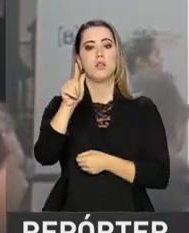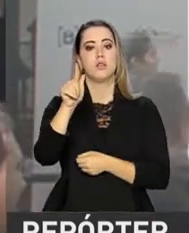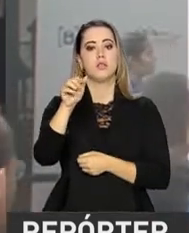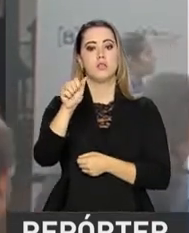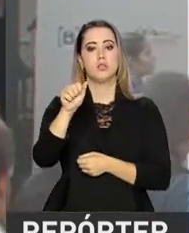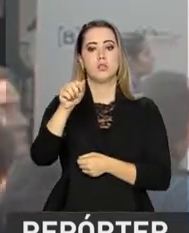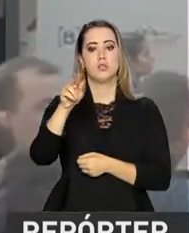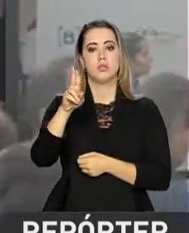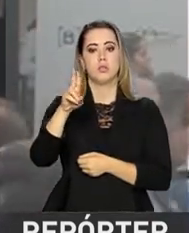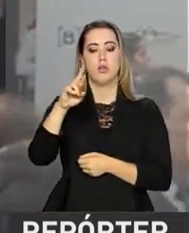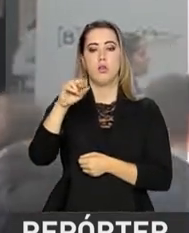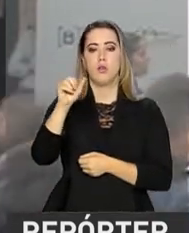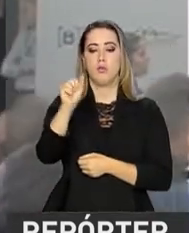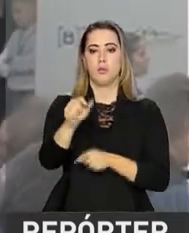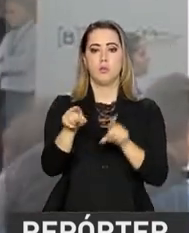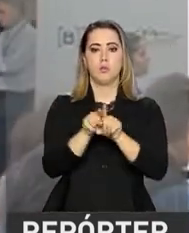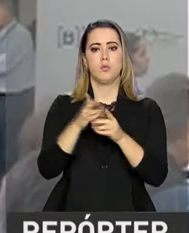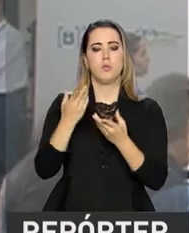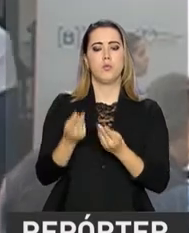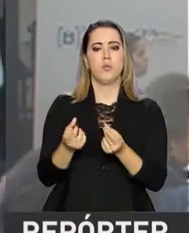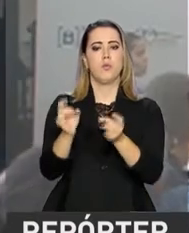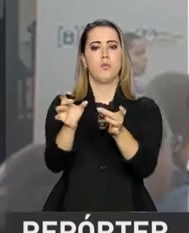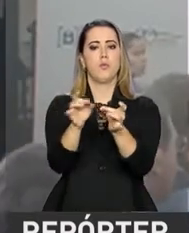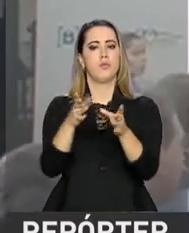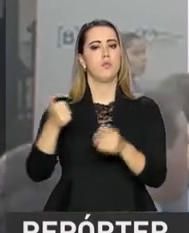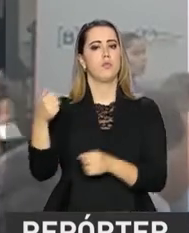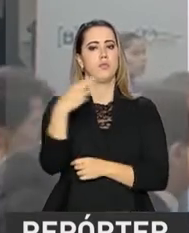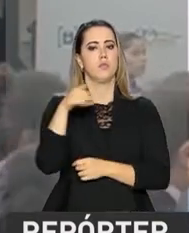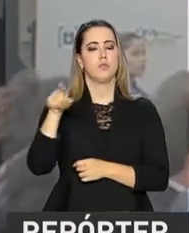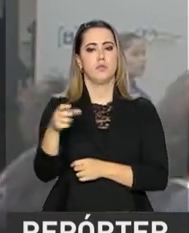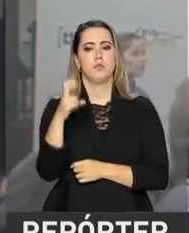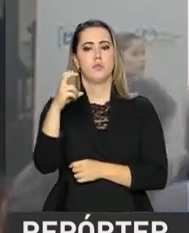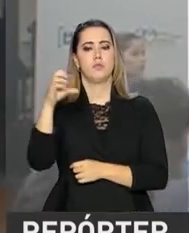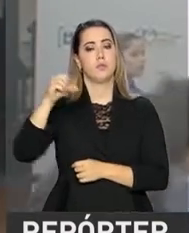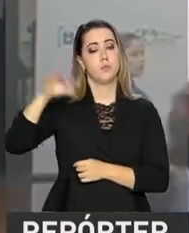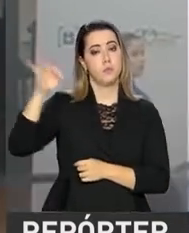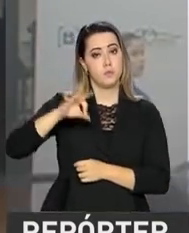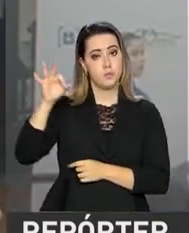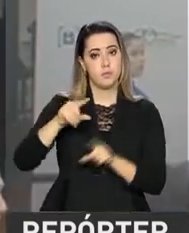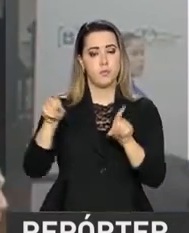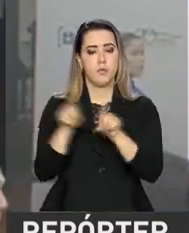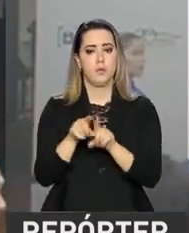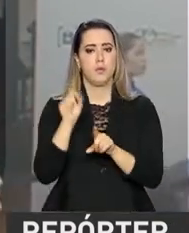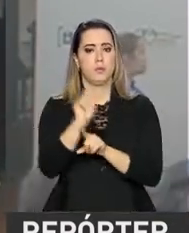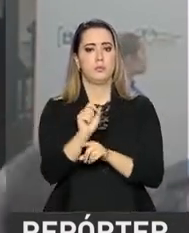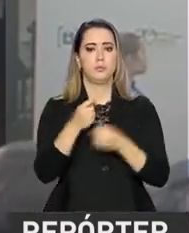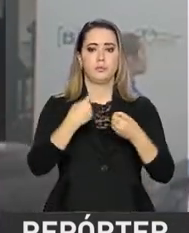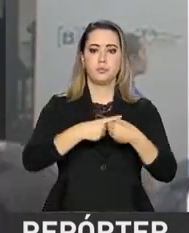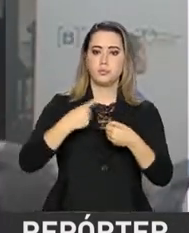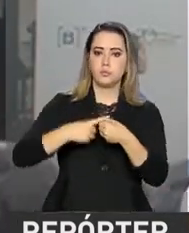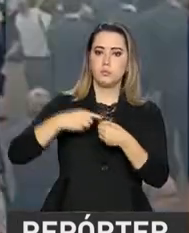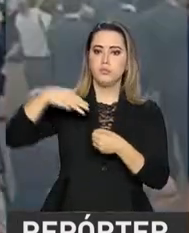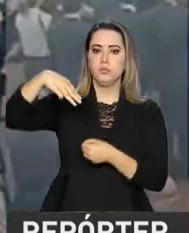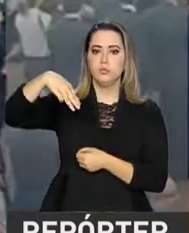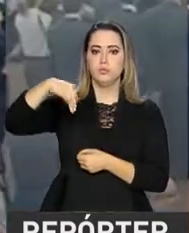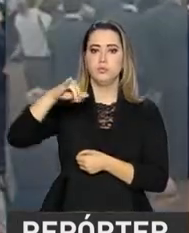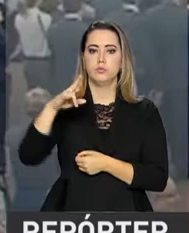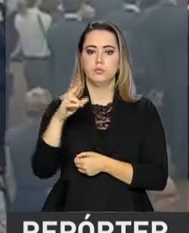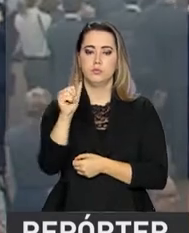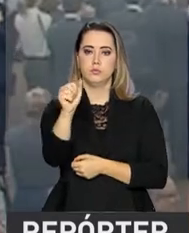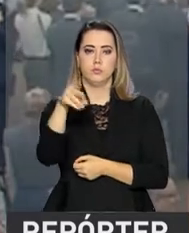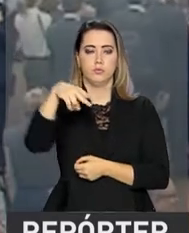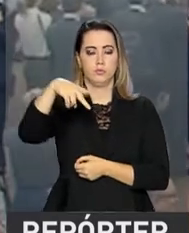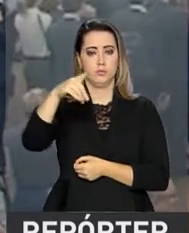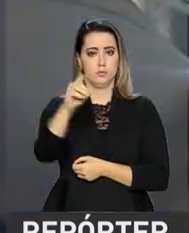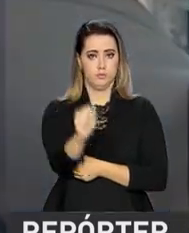2 bilhões de reais com ágio de 3,59 por cento e pela usina de miranda oferecendo um bilhão e trezentos